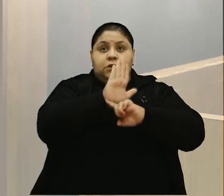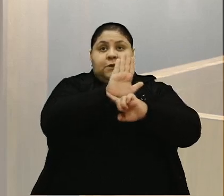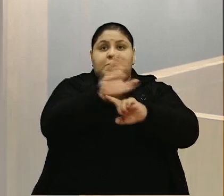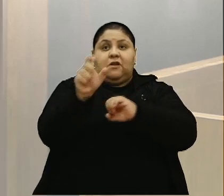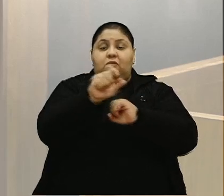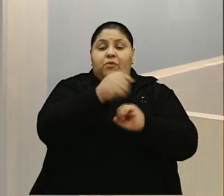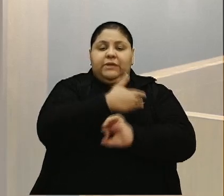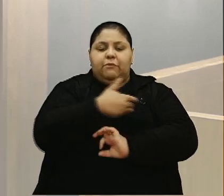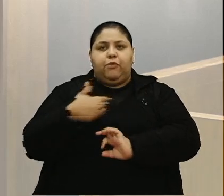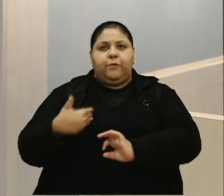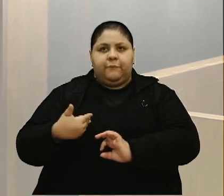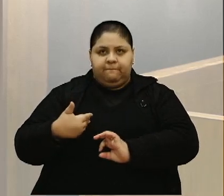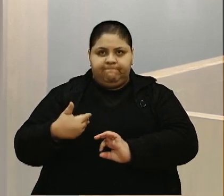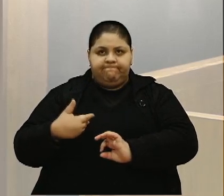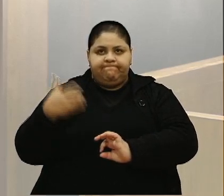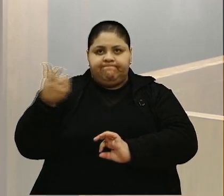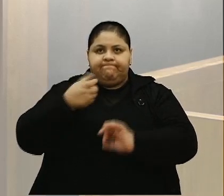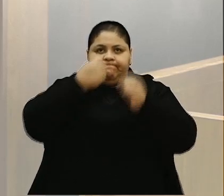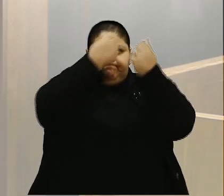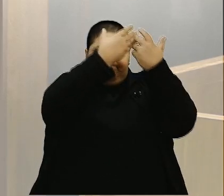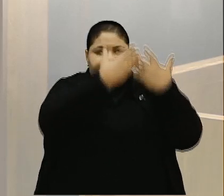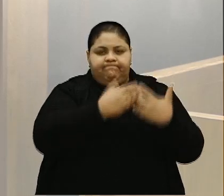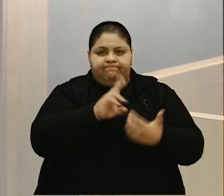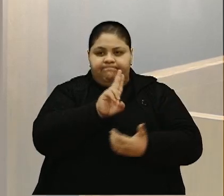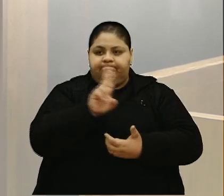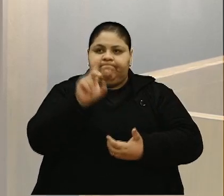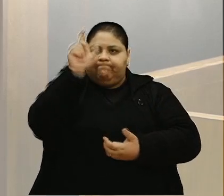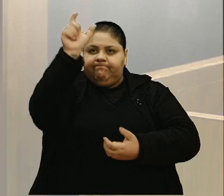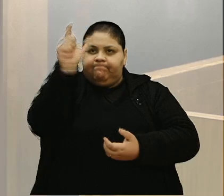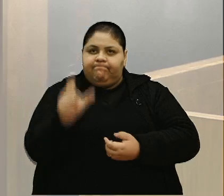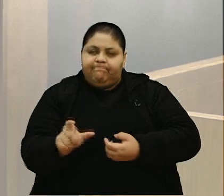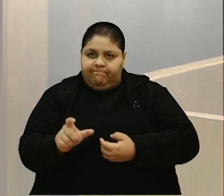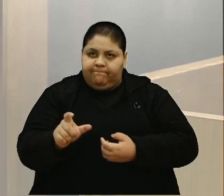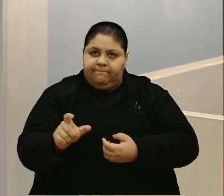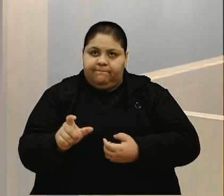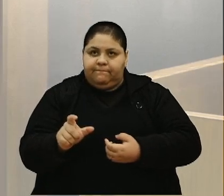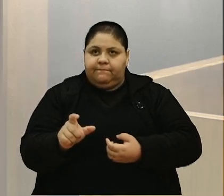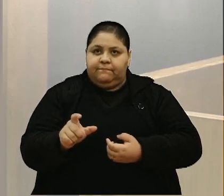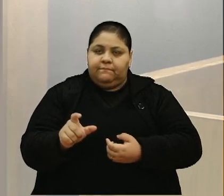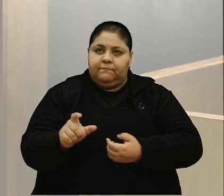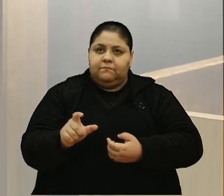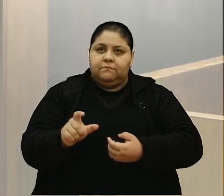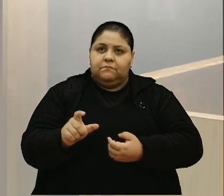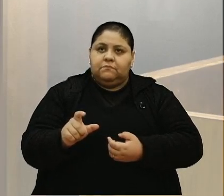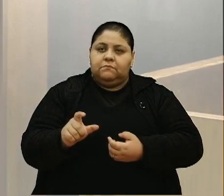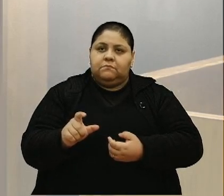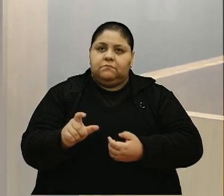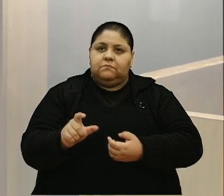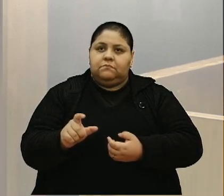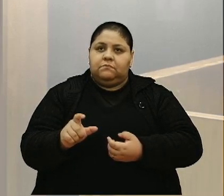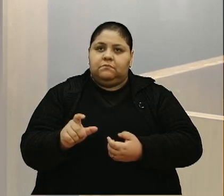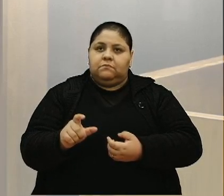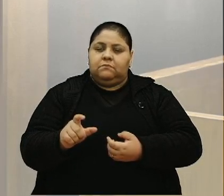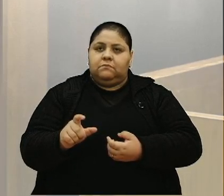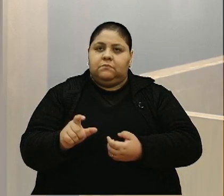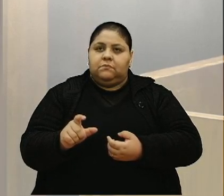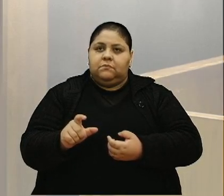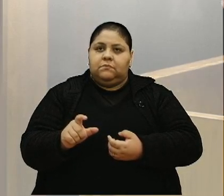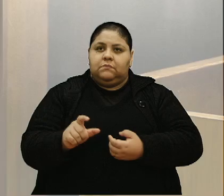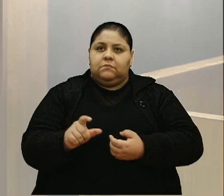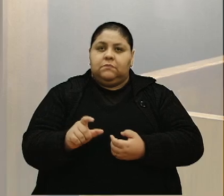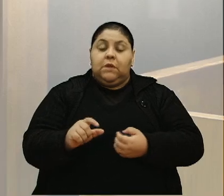público. Quero ilustrar o nome dessas pessoas, essas que colocaram seus funcionários, colocaram